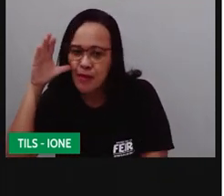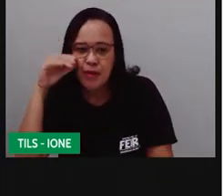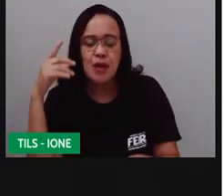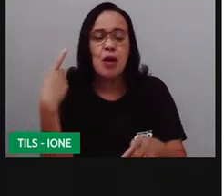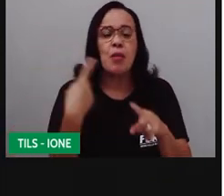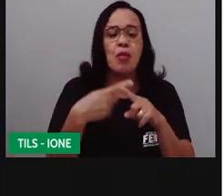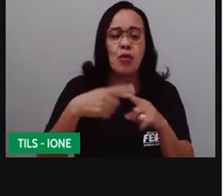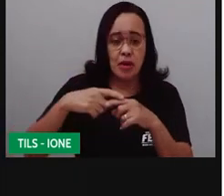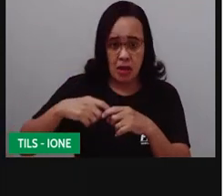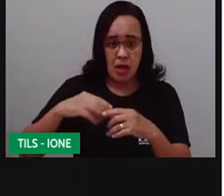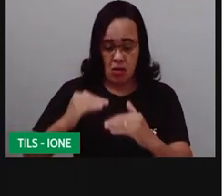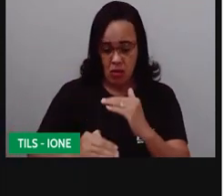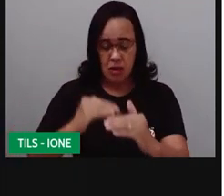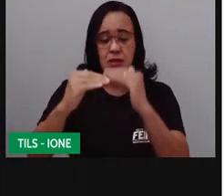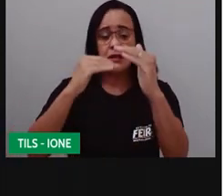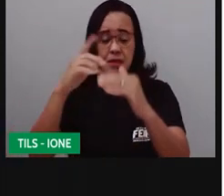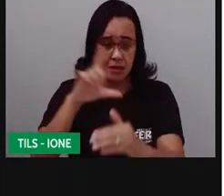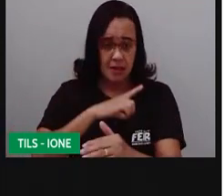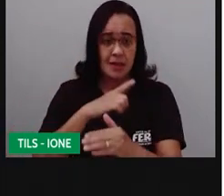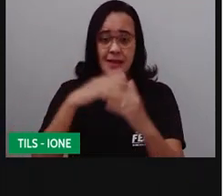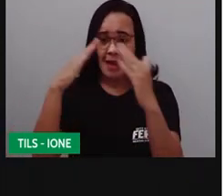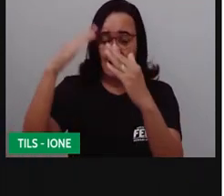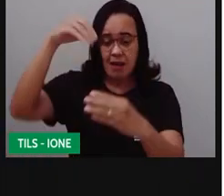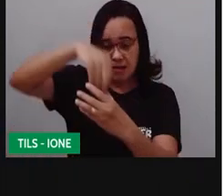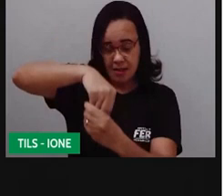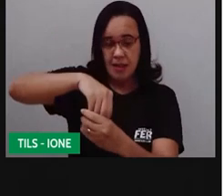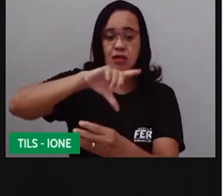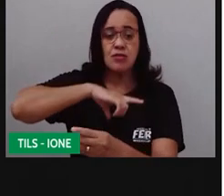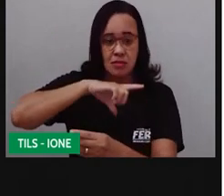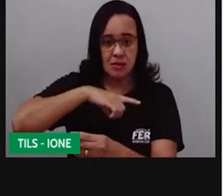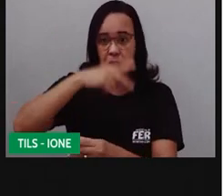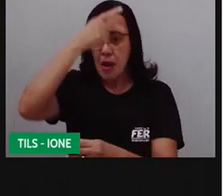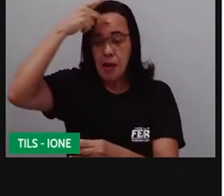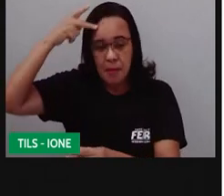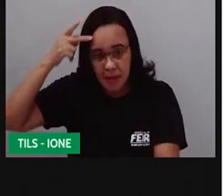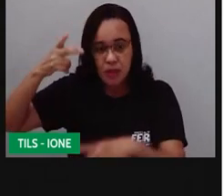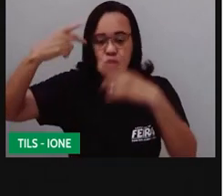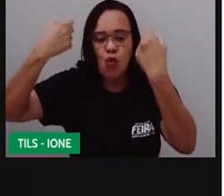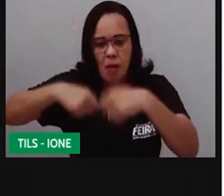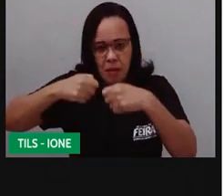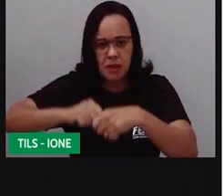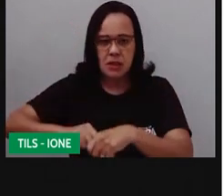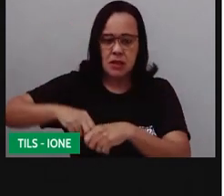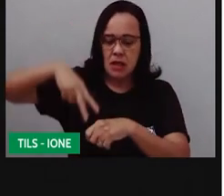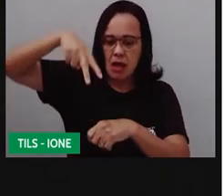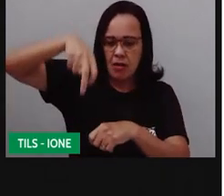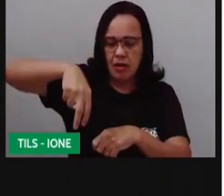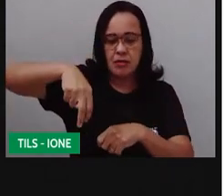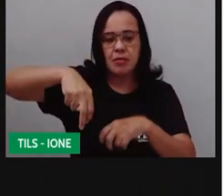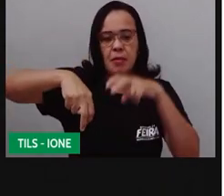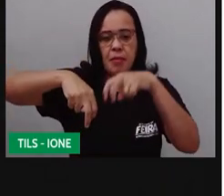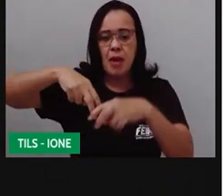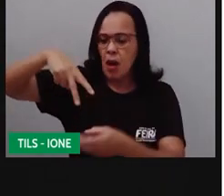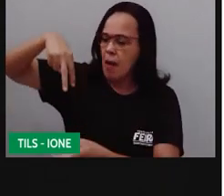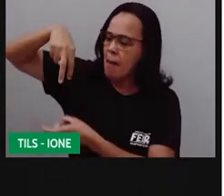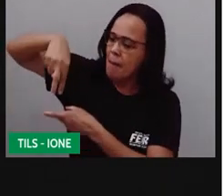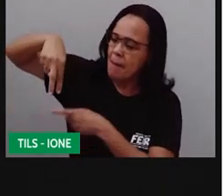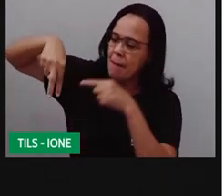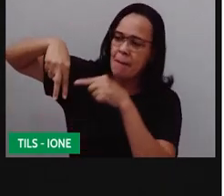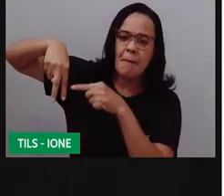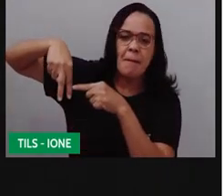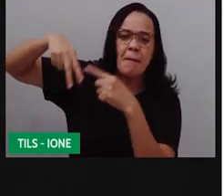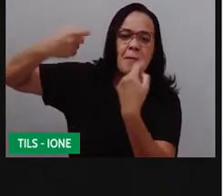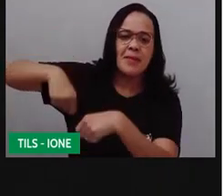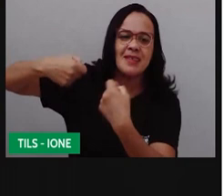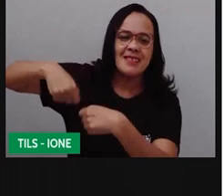do inventor, coisas de inventor. Então, você precisa subir essa escada começando aí pelo pé direito. Tá? Então, a